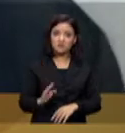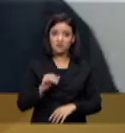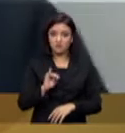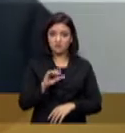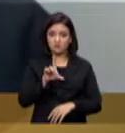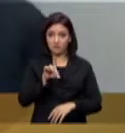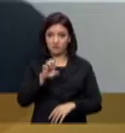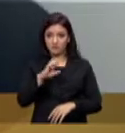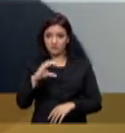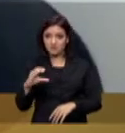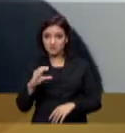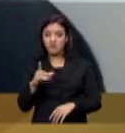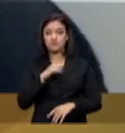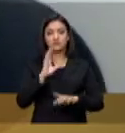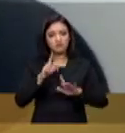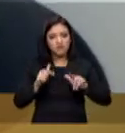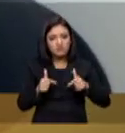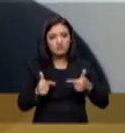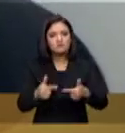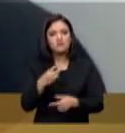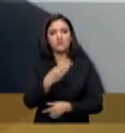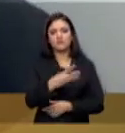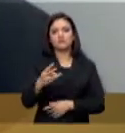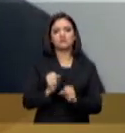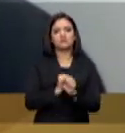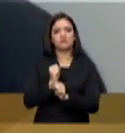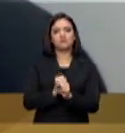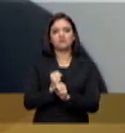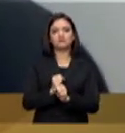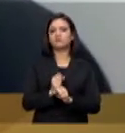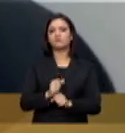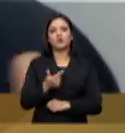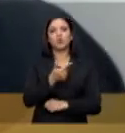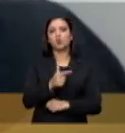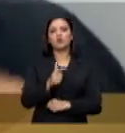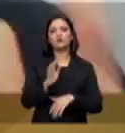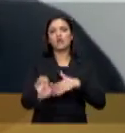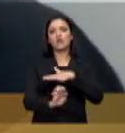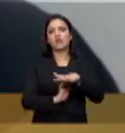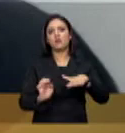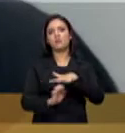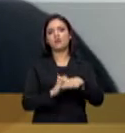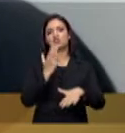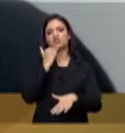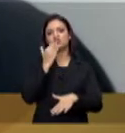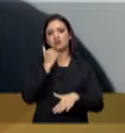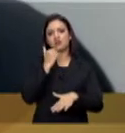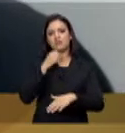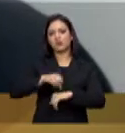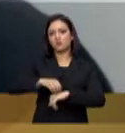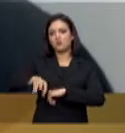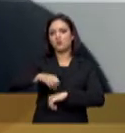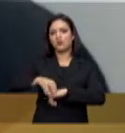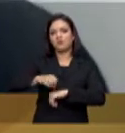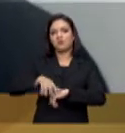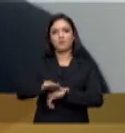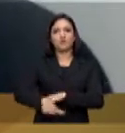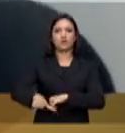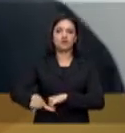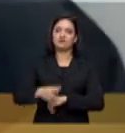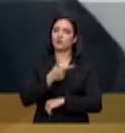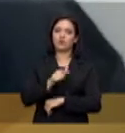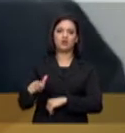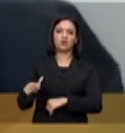33 anos, ele não tem empresa de alimento fazendo informação ou dando informação a menor. O que se